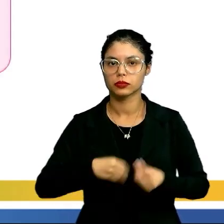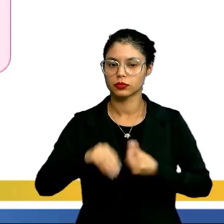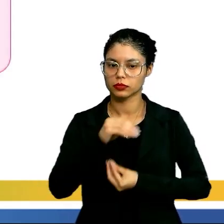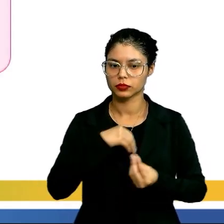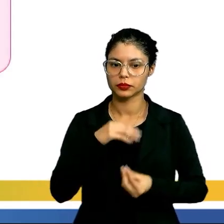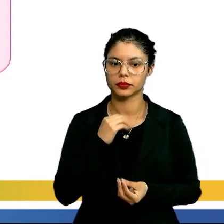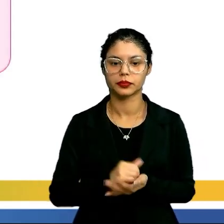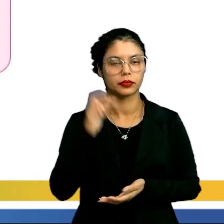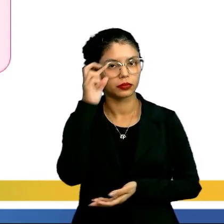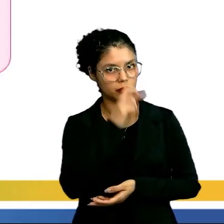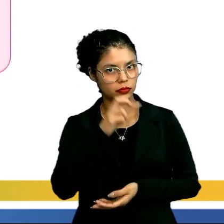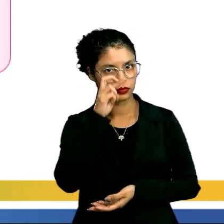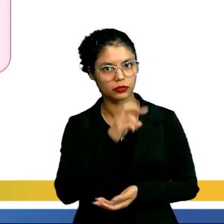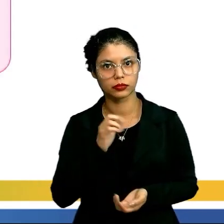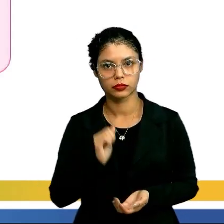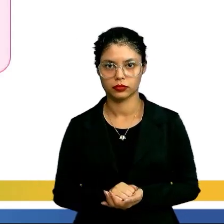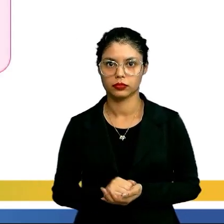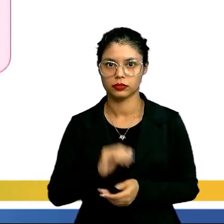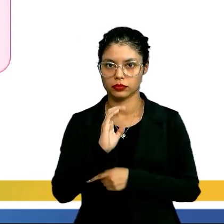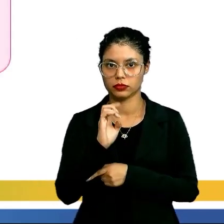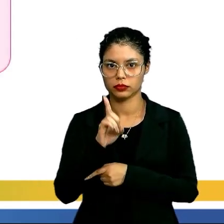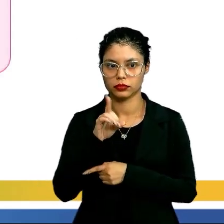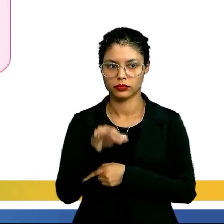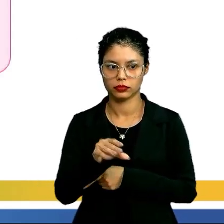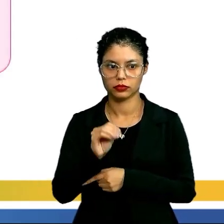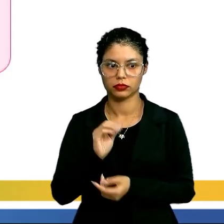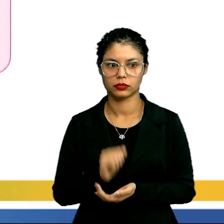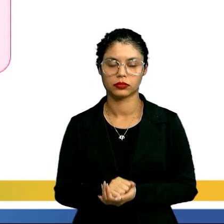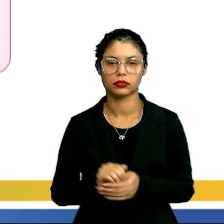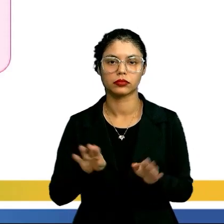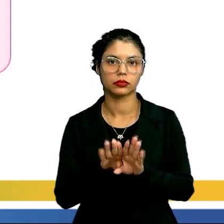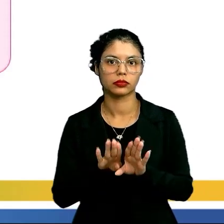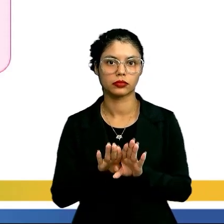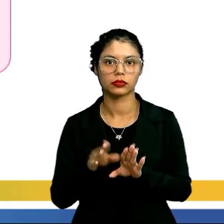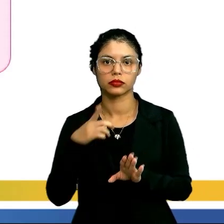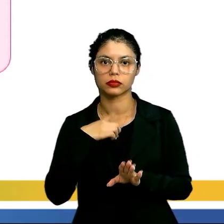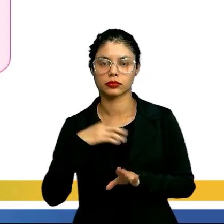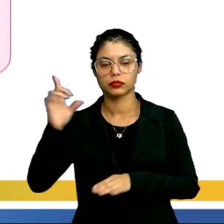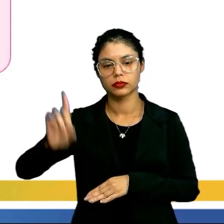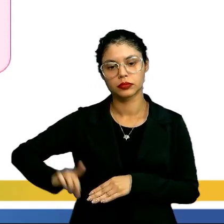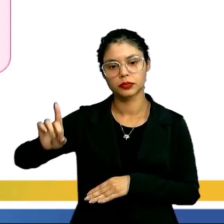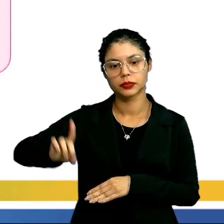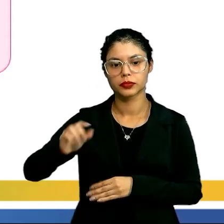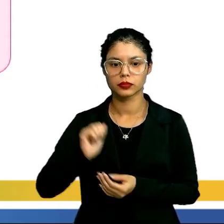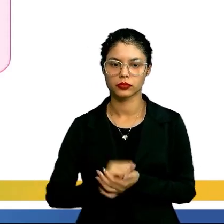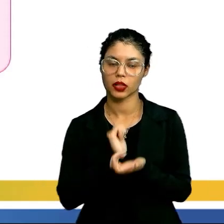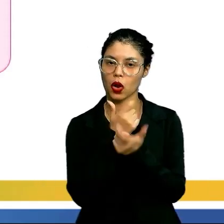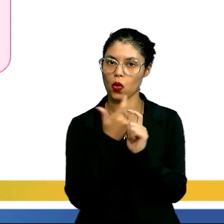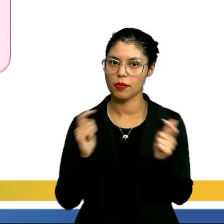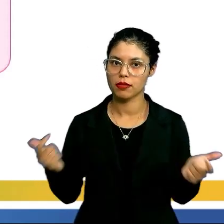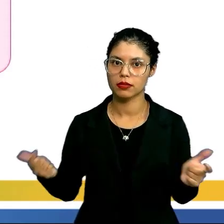tu estás analisando uma reação endotérmica e quer deslocar o equilíbrio para a direita, você precisa